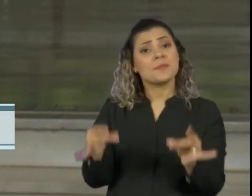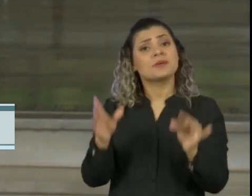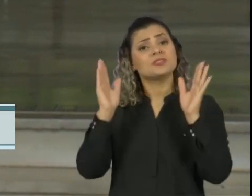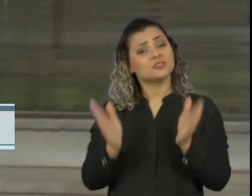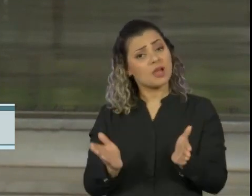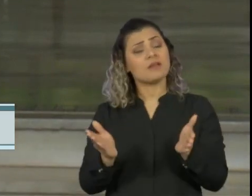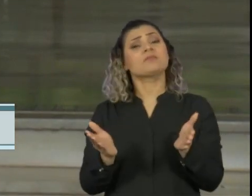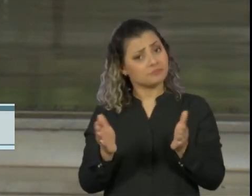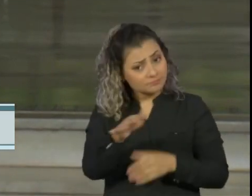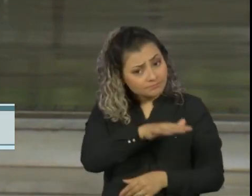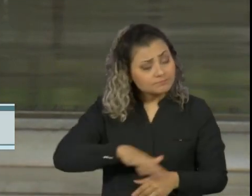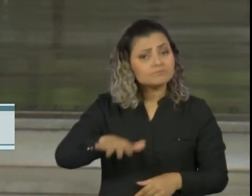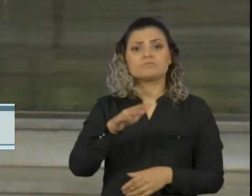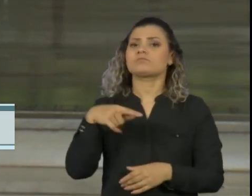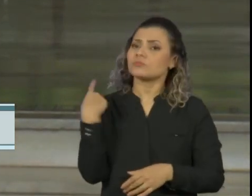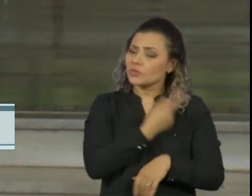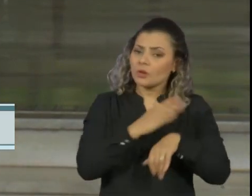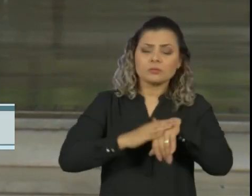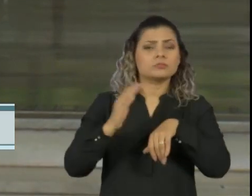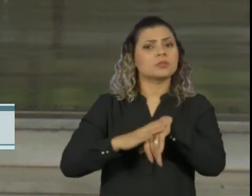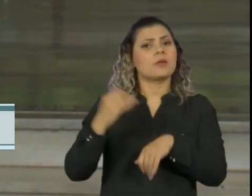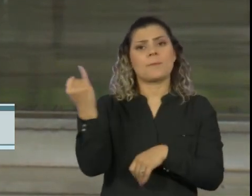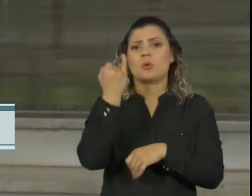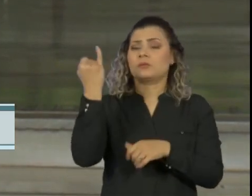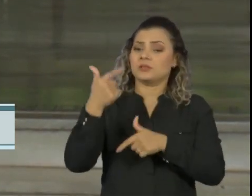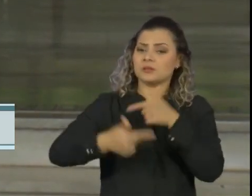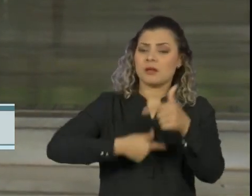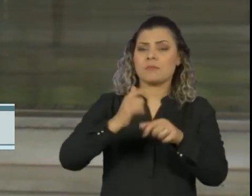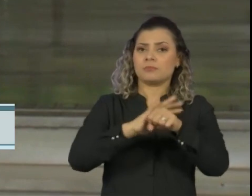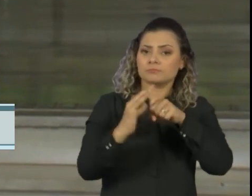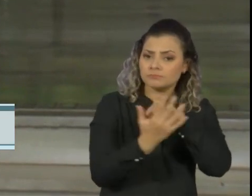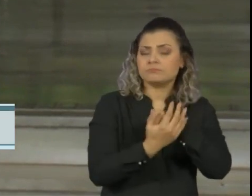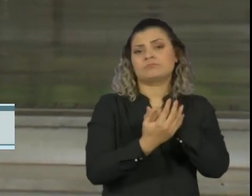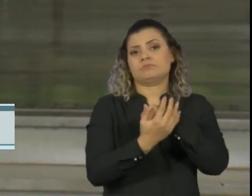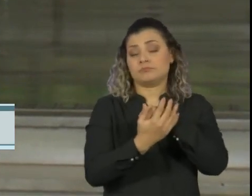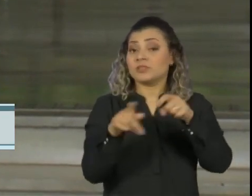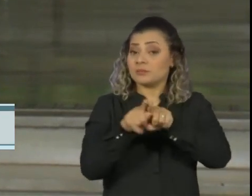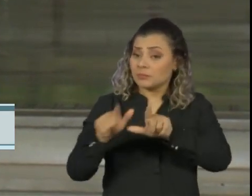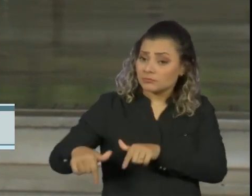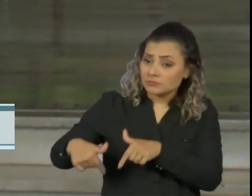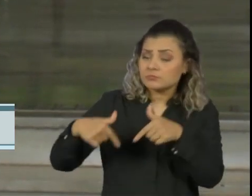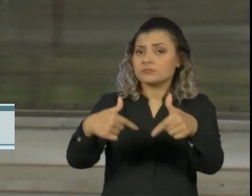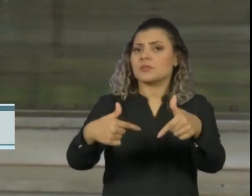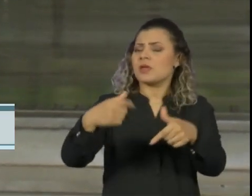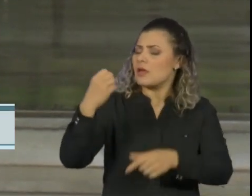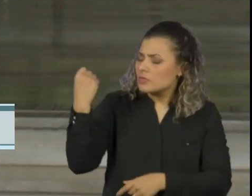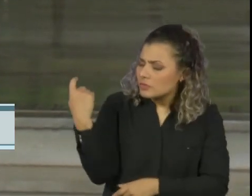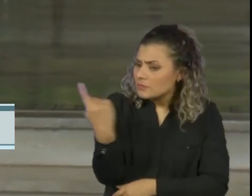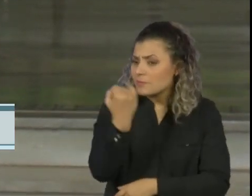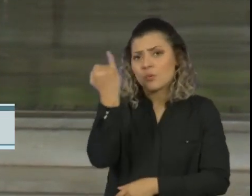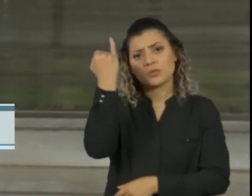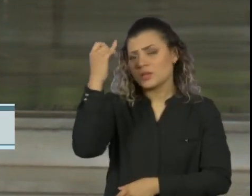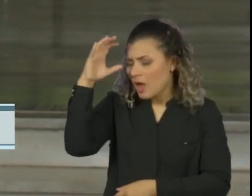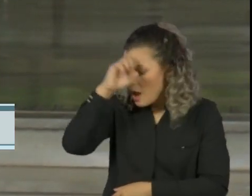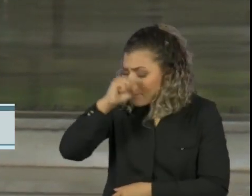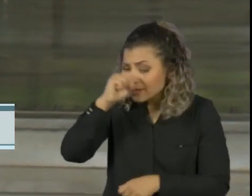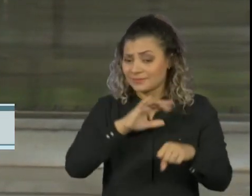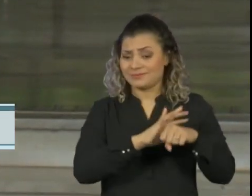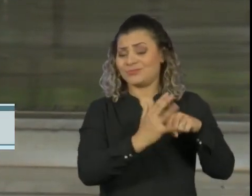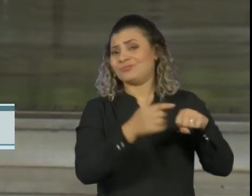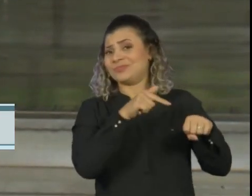dos aspectos construtivos desta pandemia e o exercício de aprender com uma